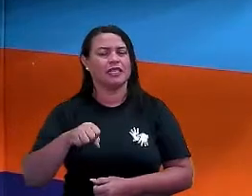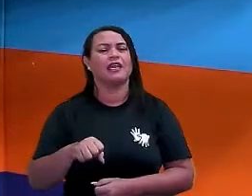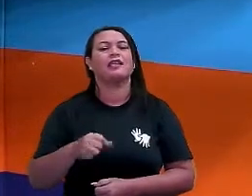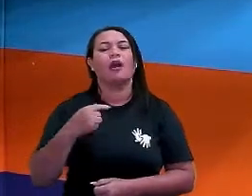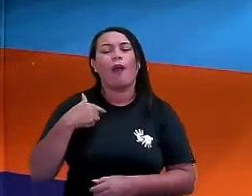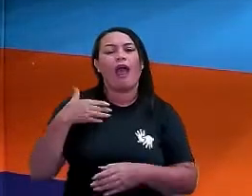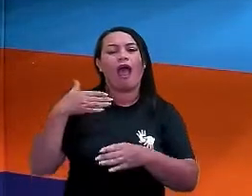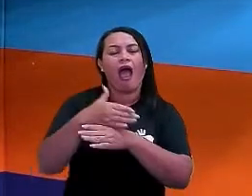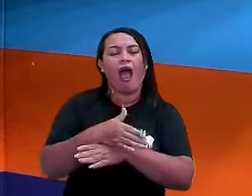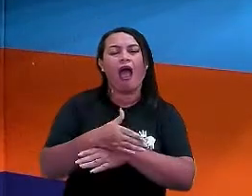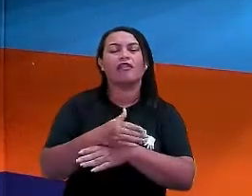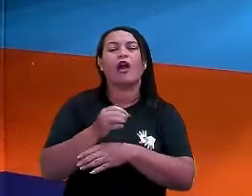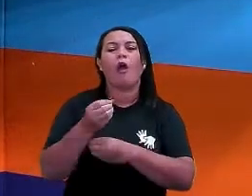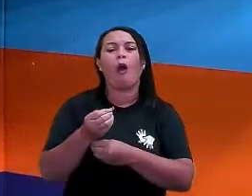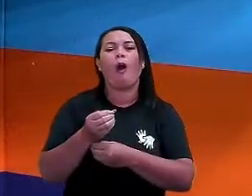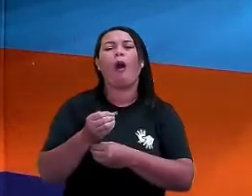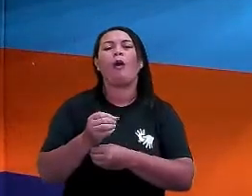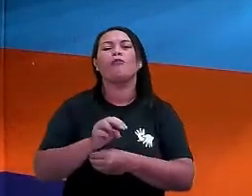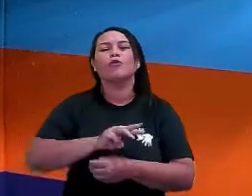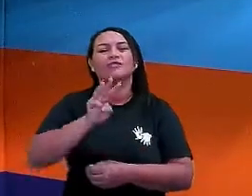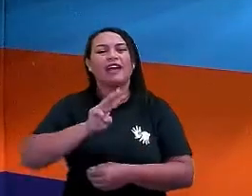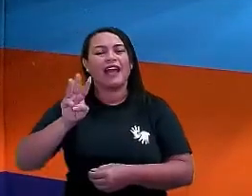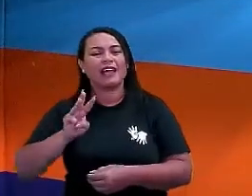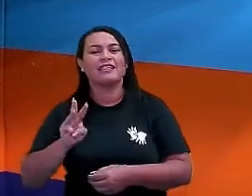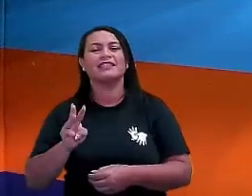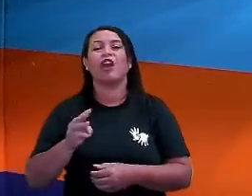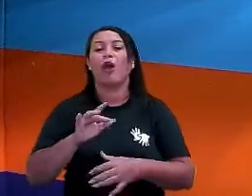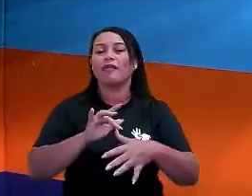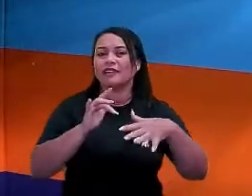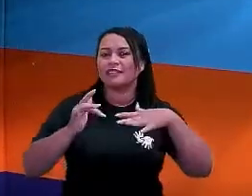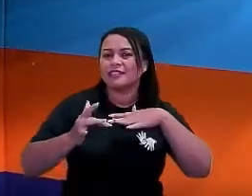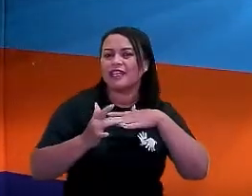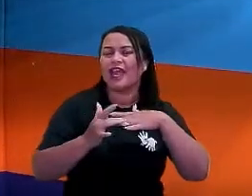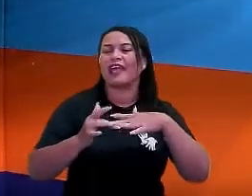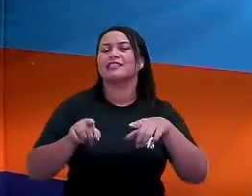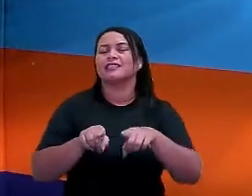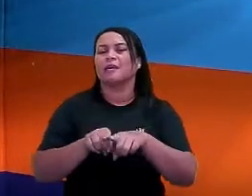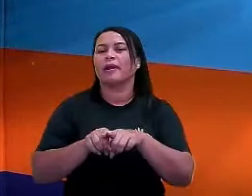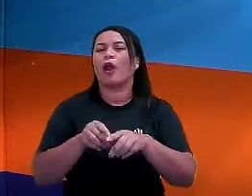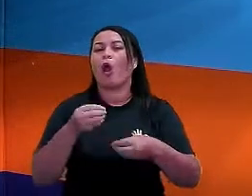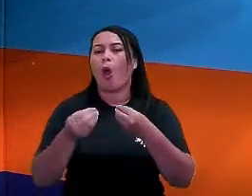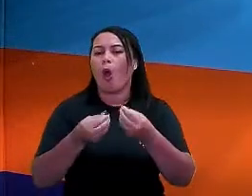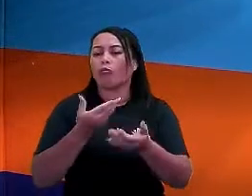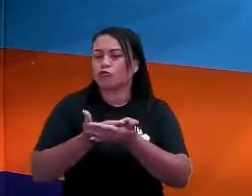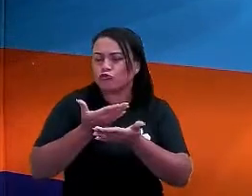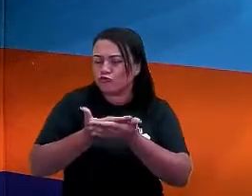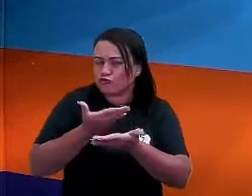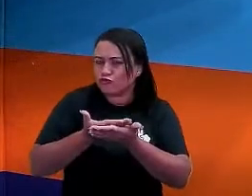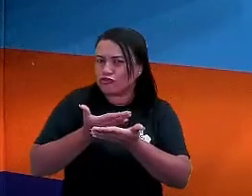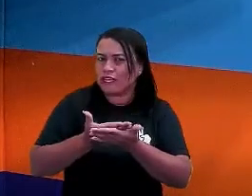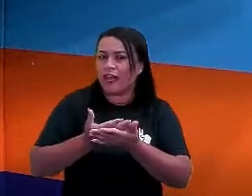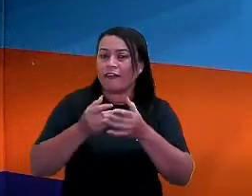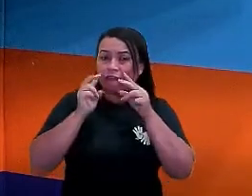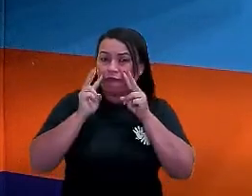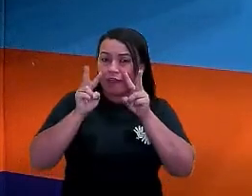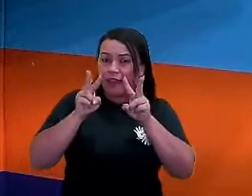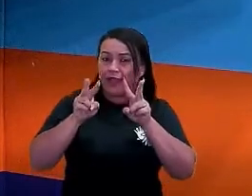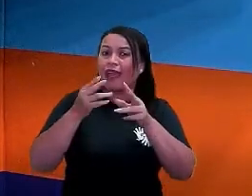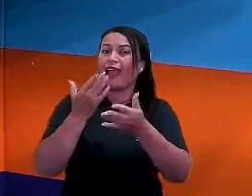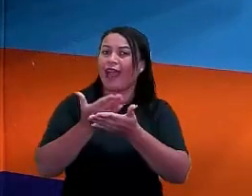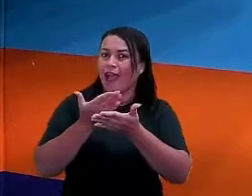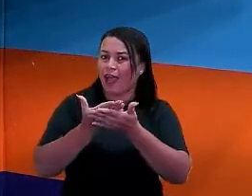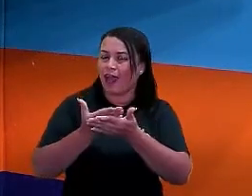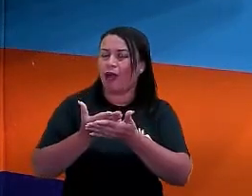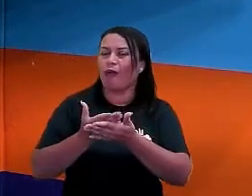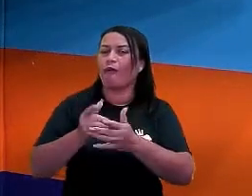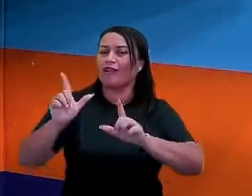site, acessa lá nas nossas redes sociais, pega esse material, dá uma estudada, assiste a aula e faz os exercícios que tem lá